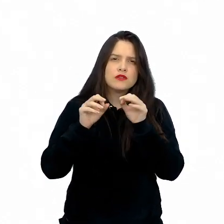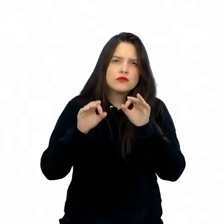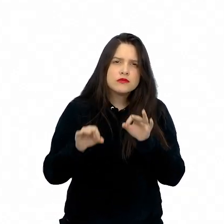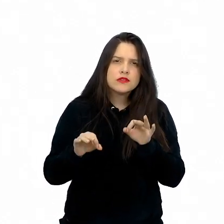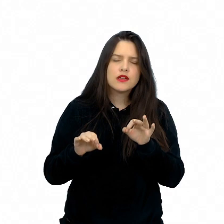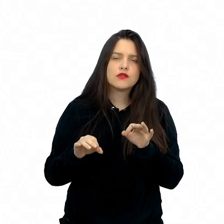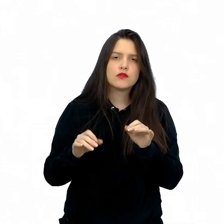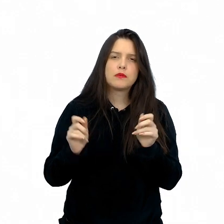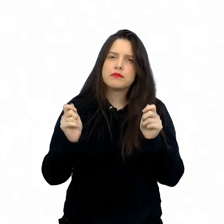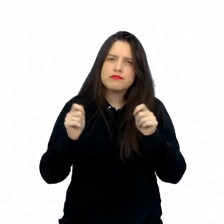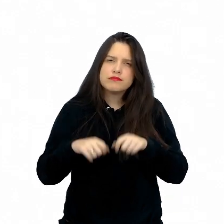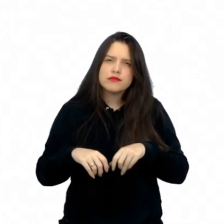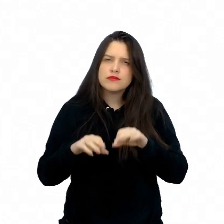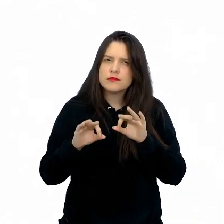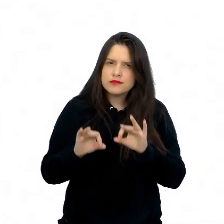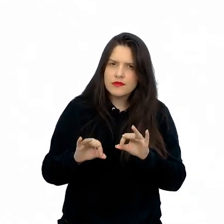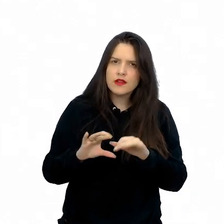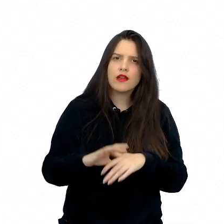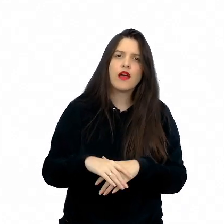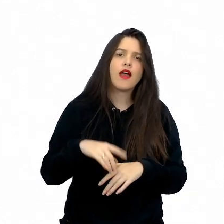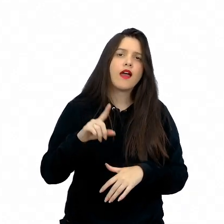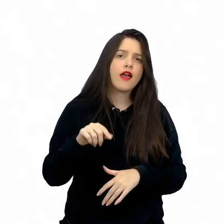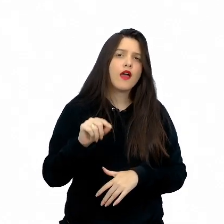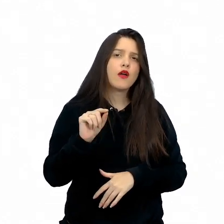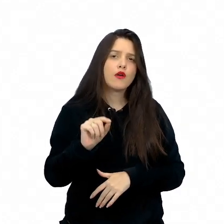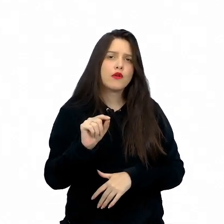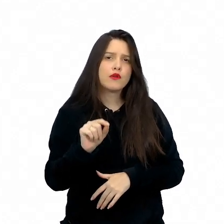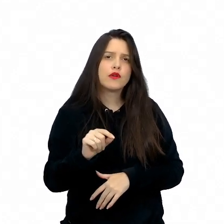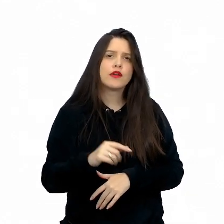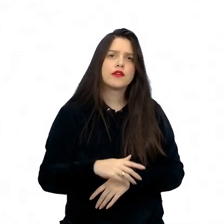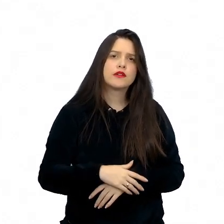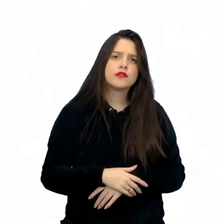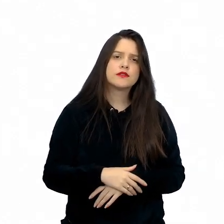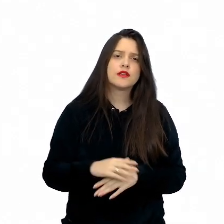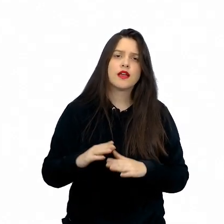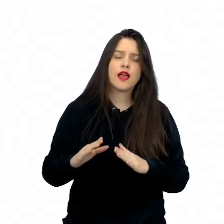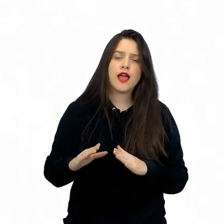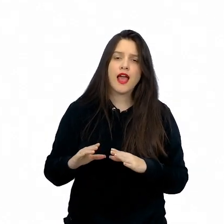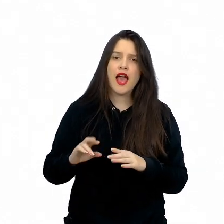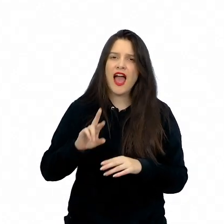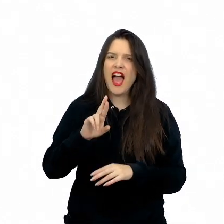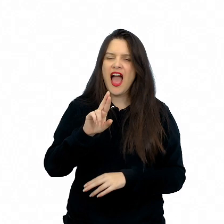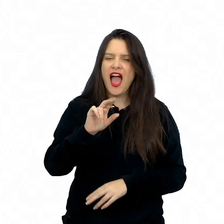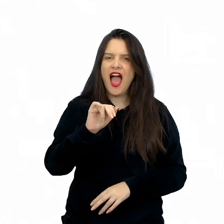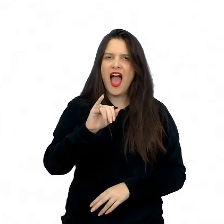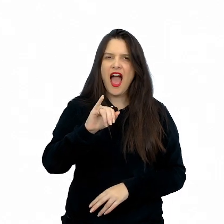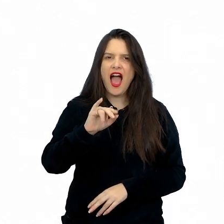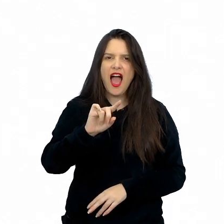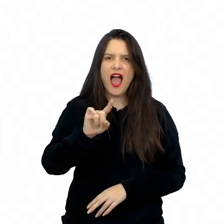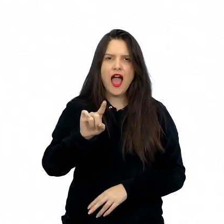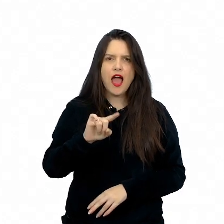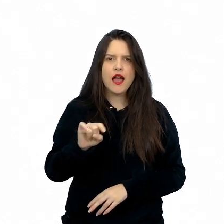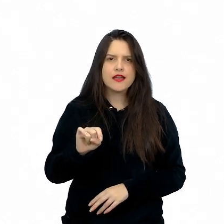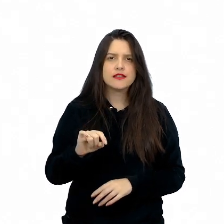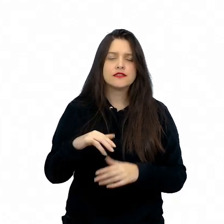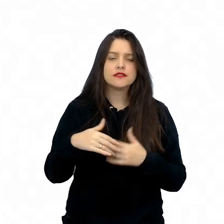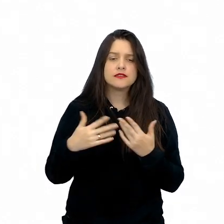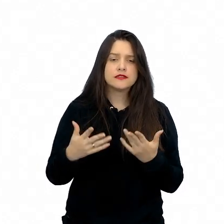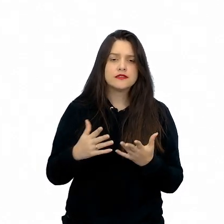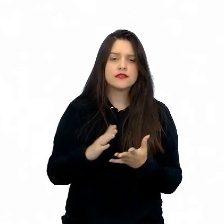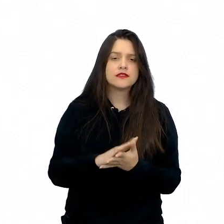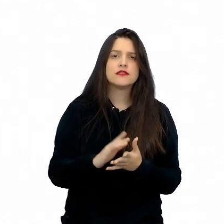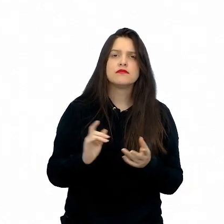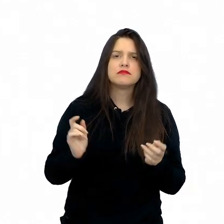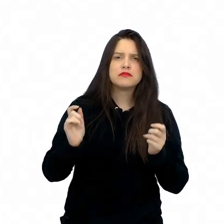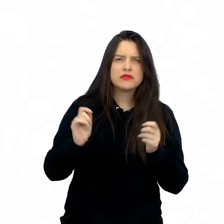raciocínio hipotético? Que será que 2 raiz de 21 responde à minha pergunta?